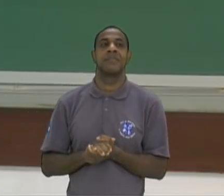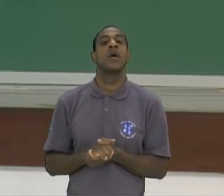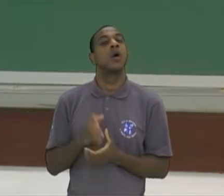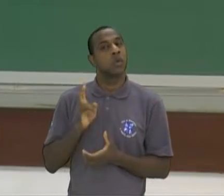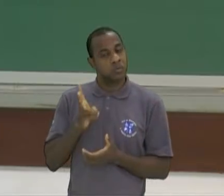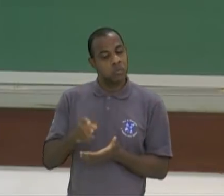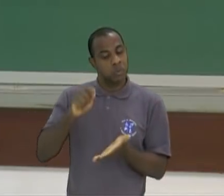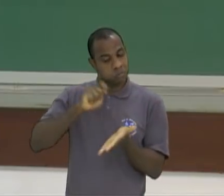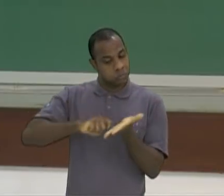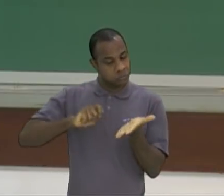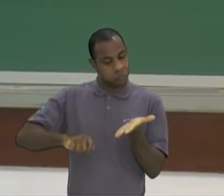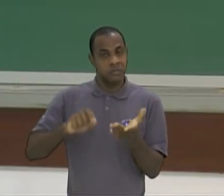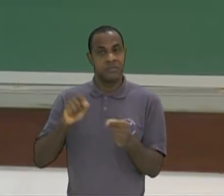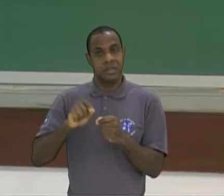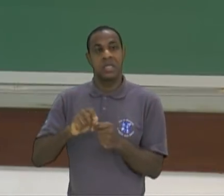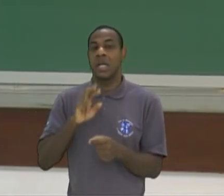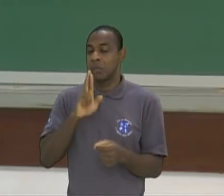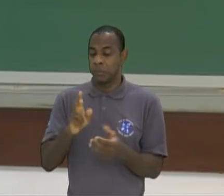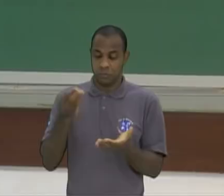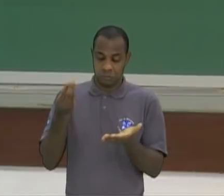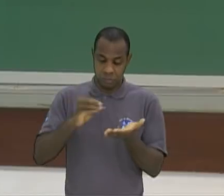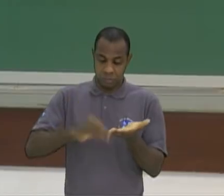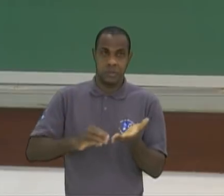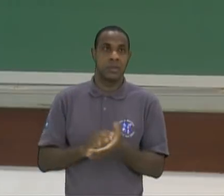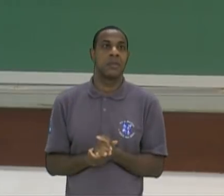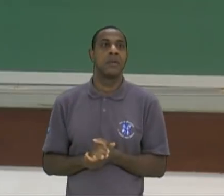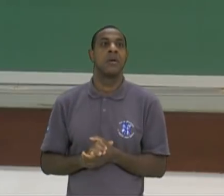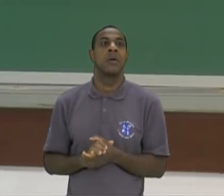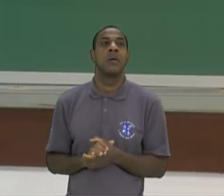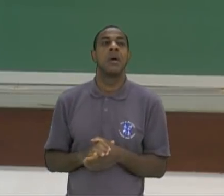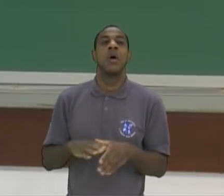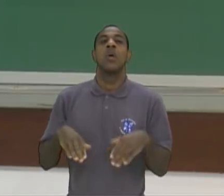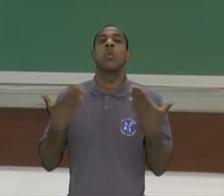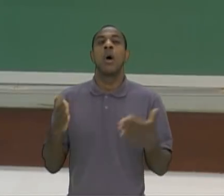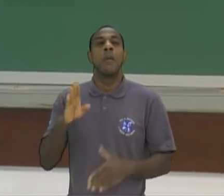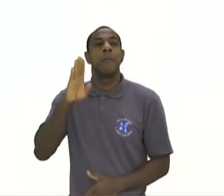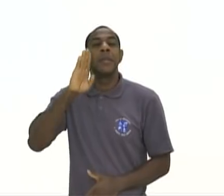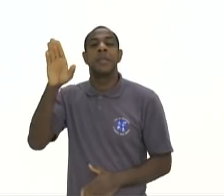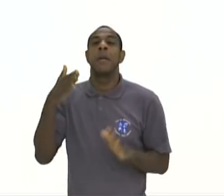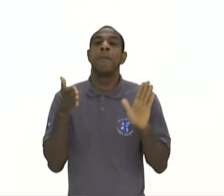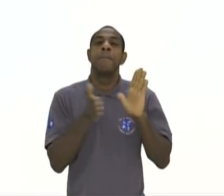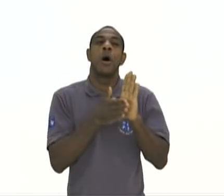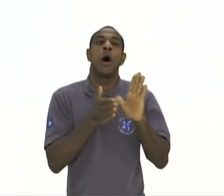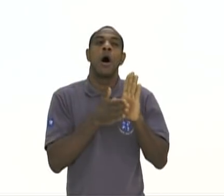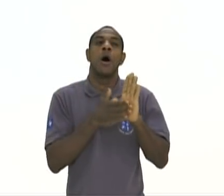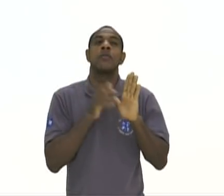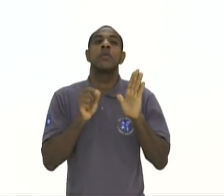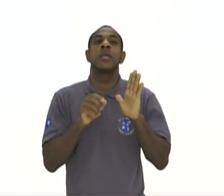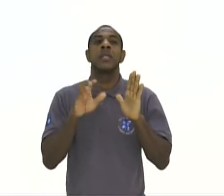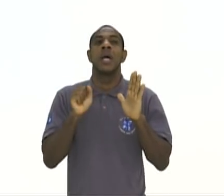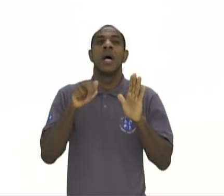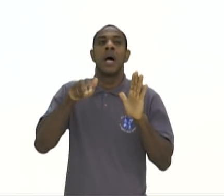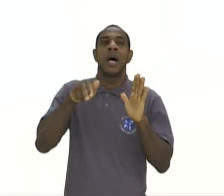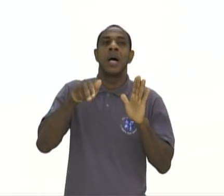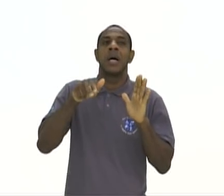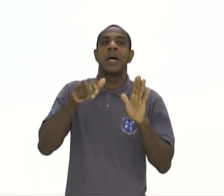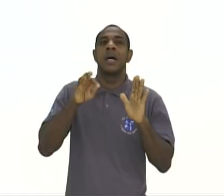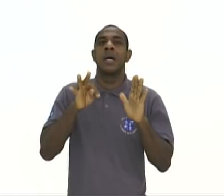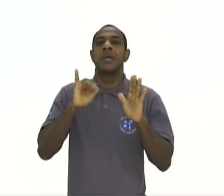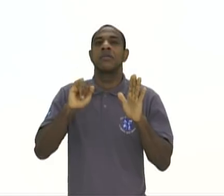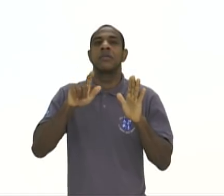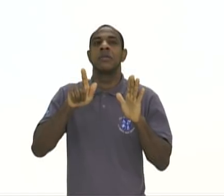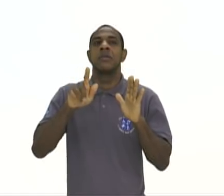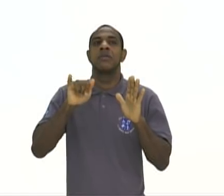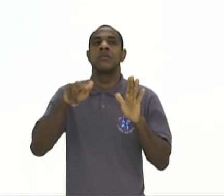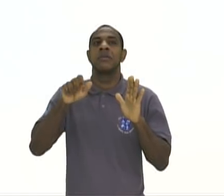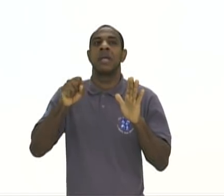continua fazendo essas anotações e responde esse exercício que fala o quê? Qual a principal proposta da antiginástica? Que